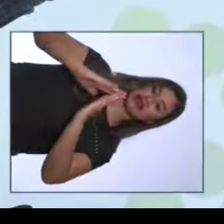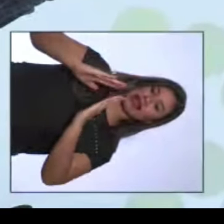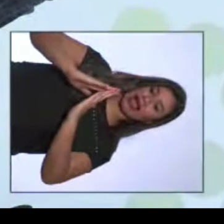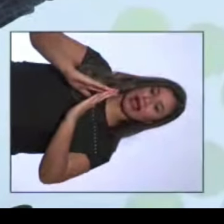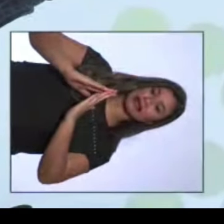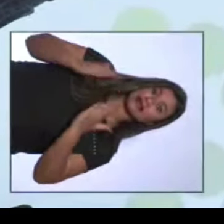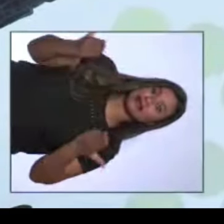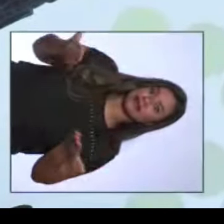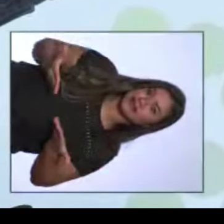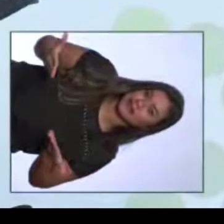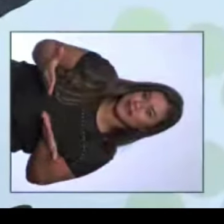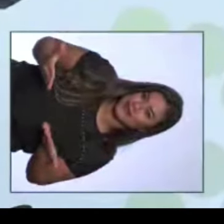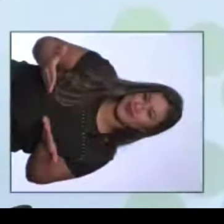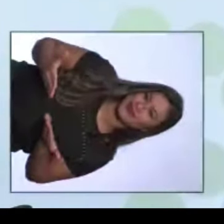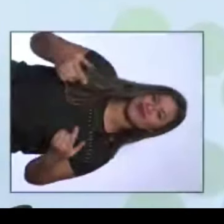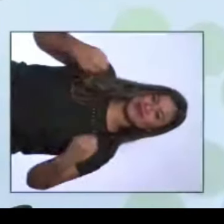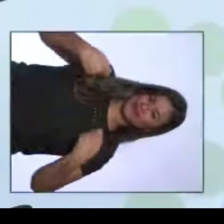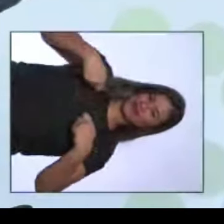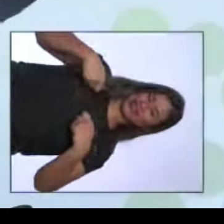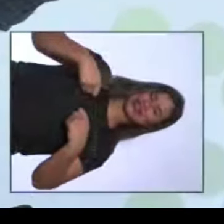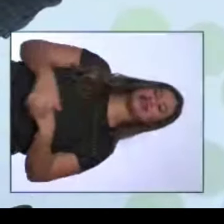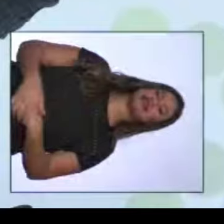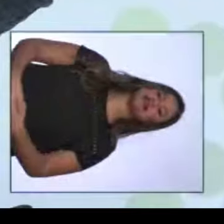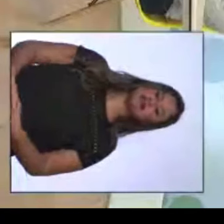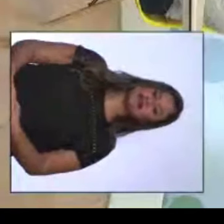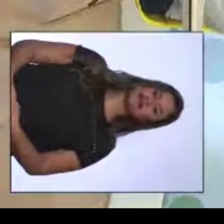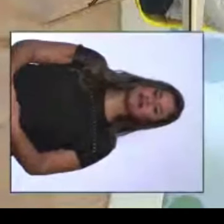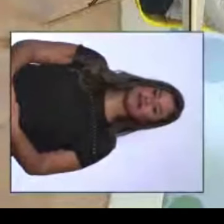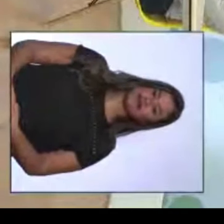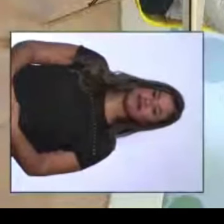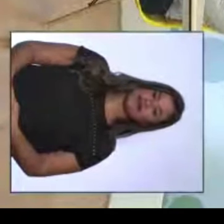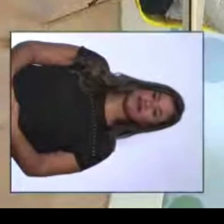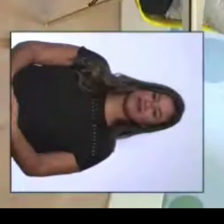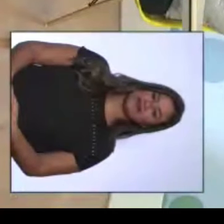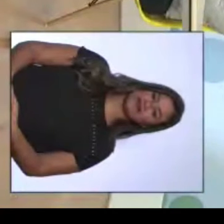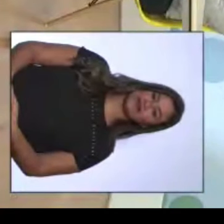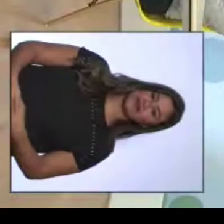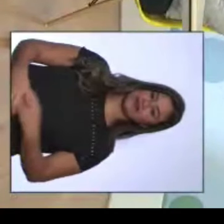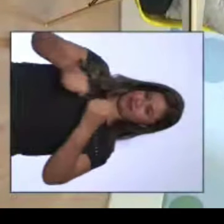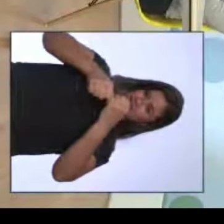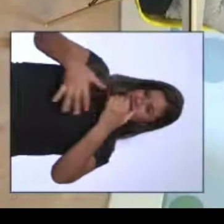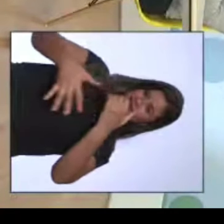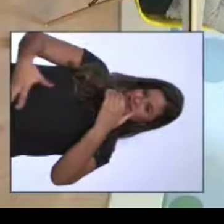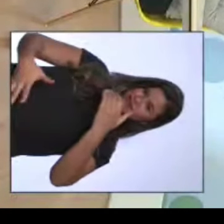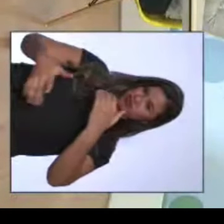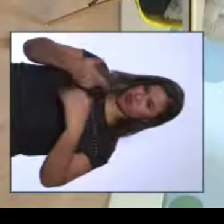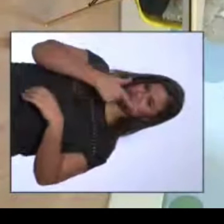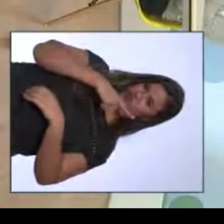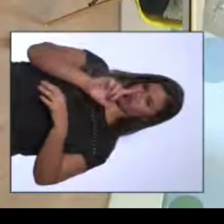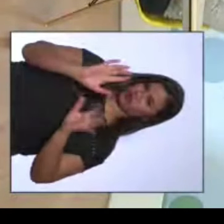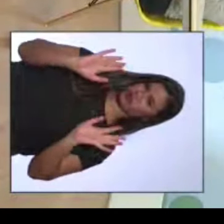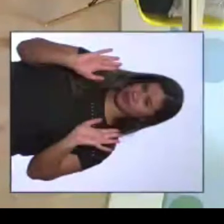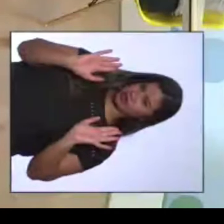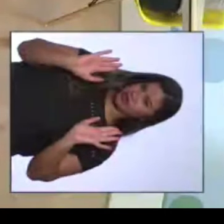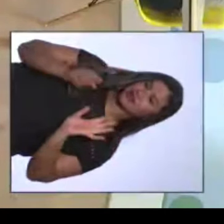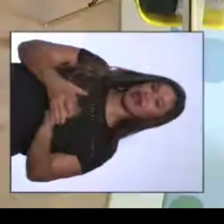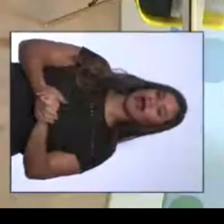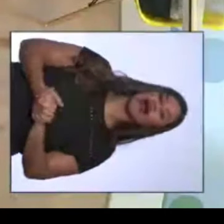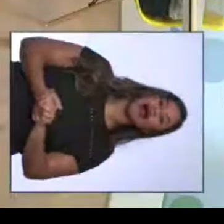para nós, né? É isto, tá certo? Então... O chat está aberto? Está, eles